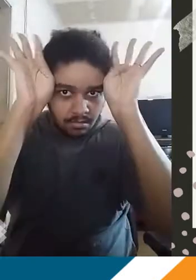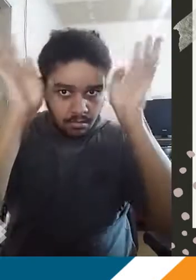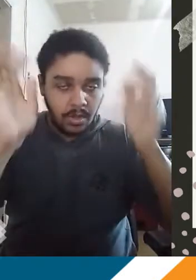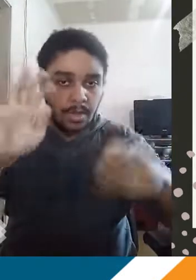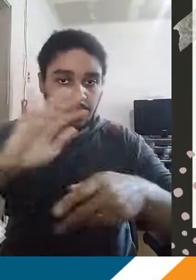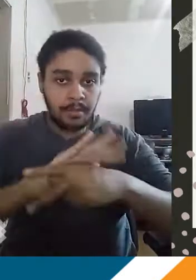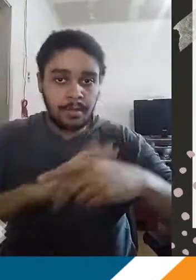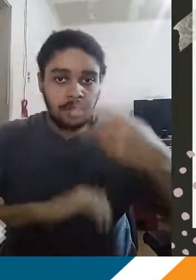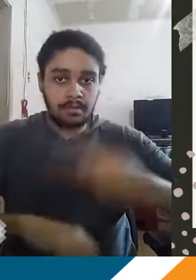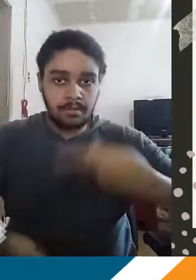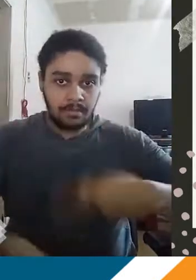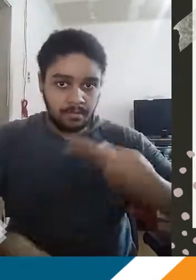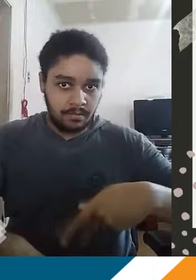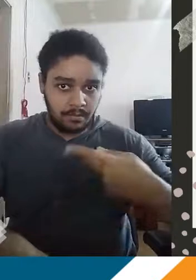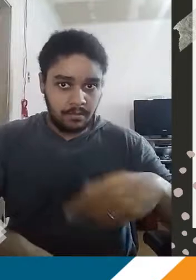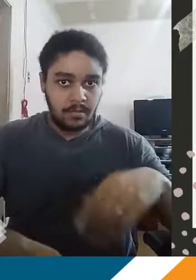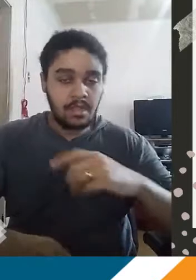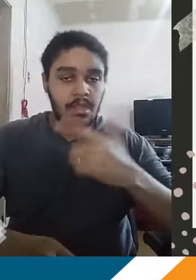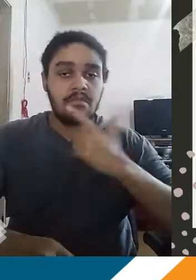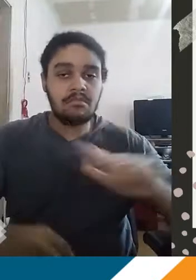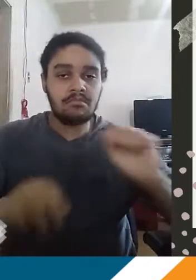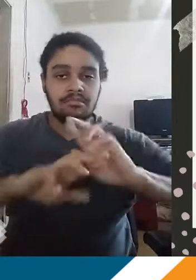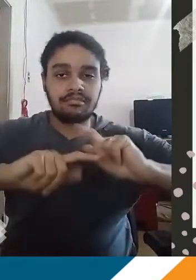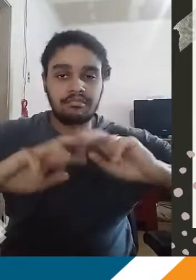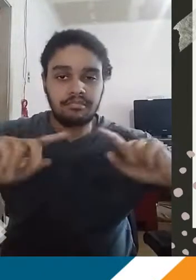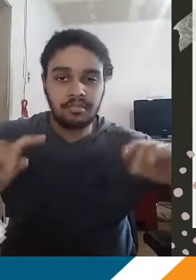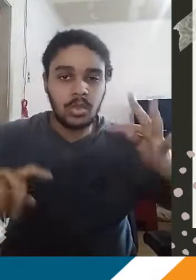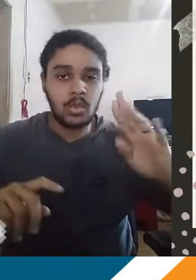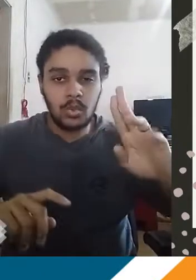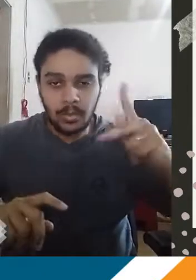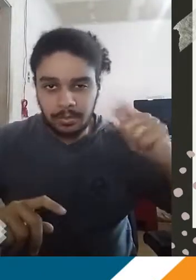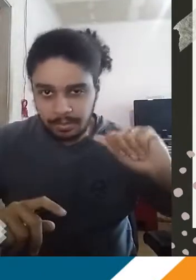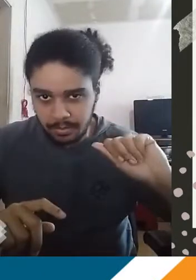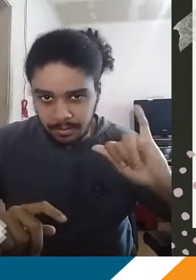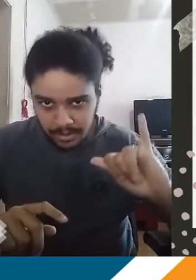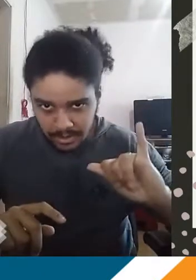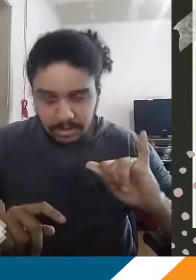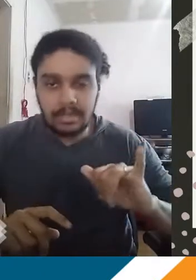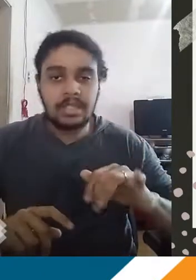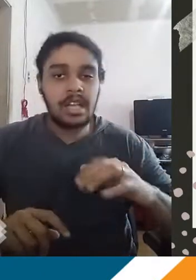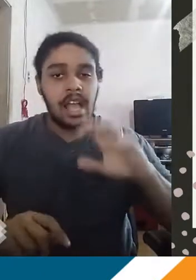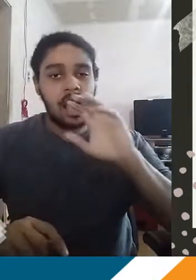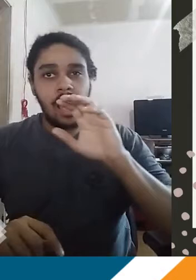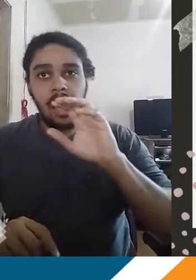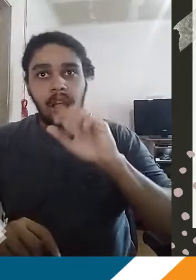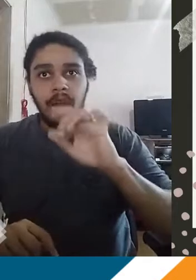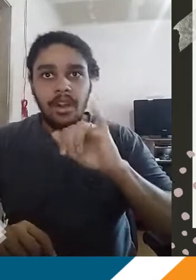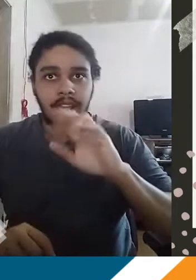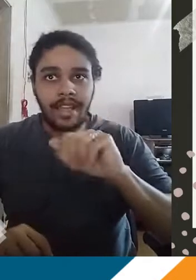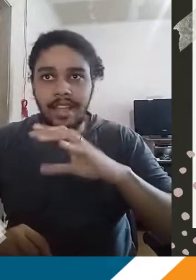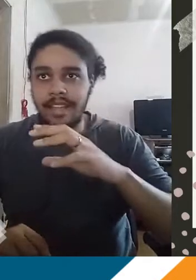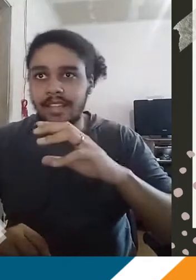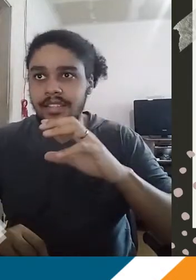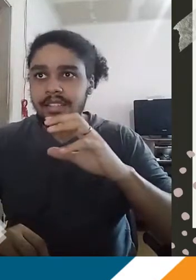da mais variedade linguística, por exemplo, Tupi, Gê, Aruaque,